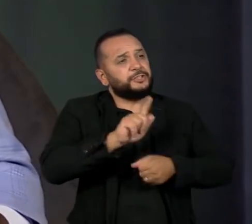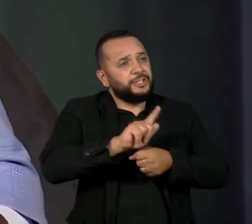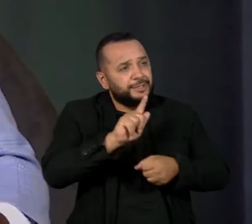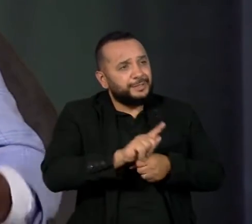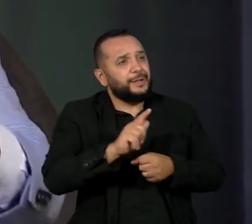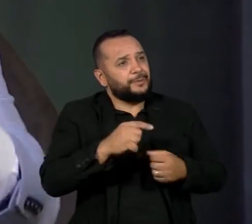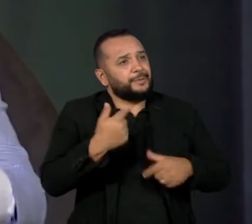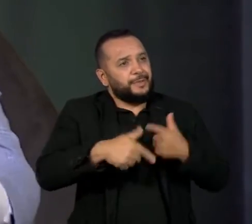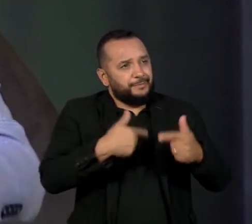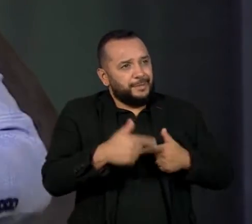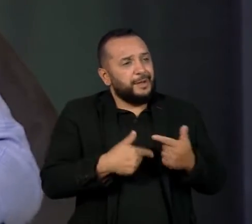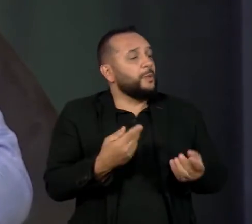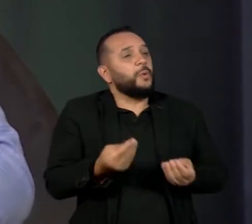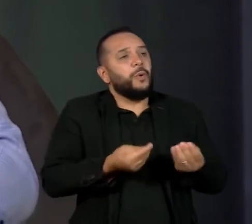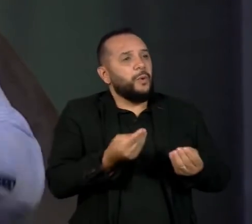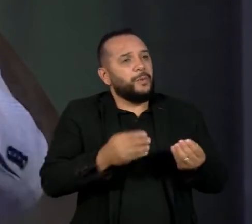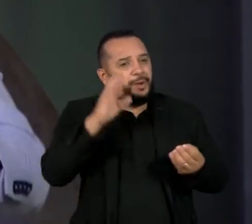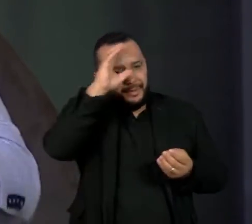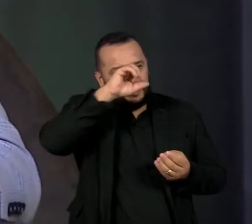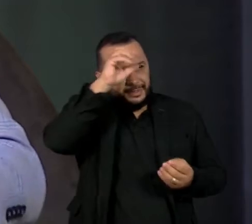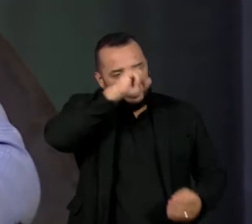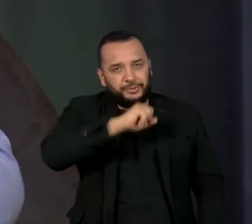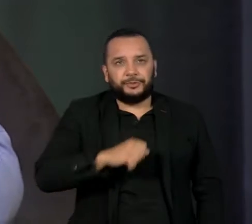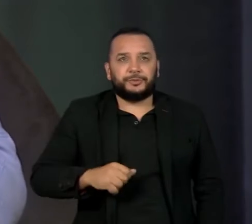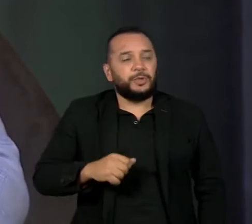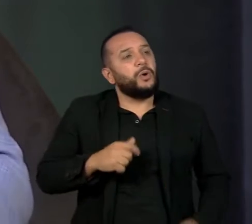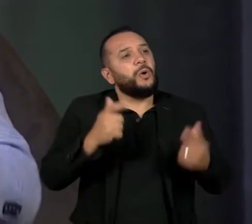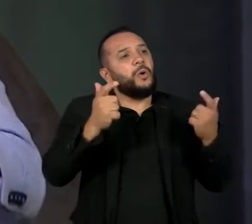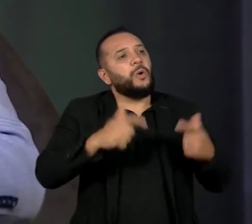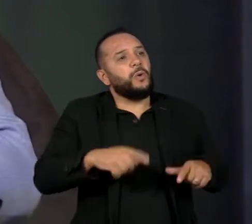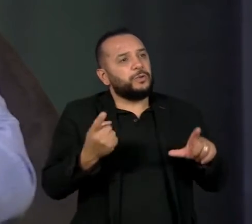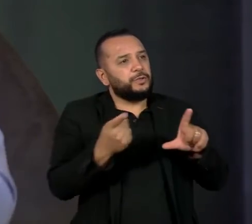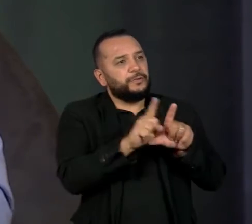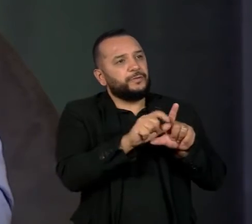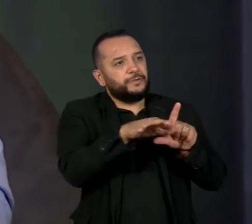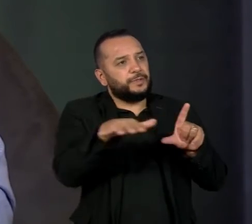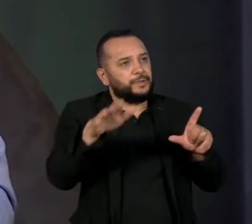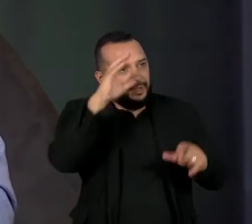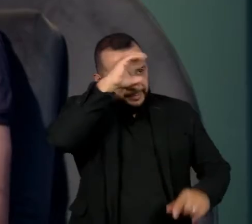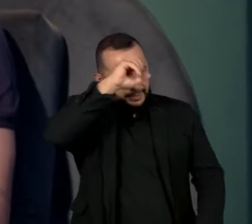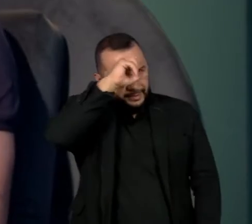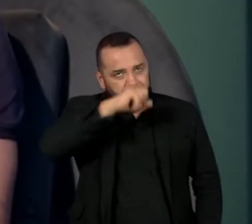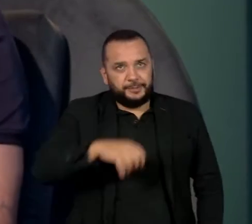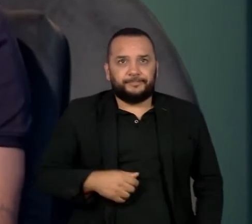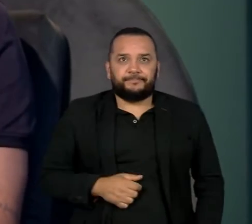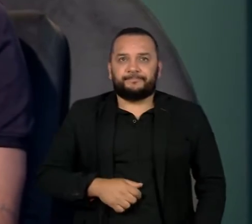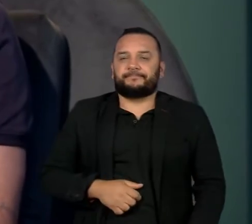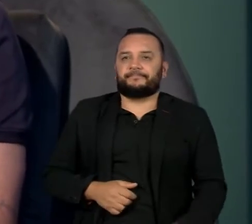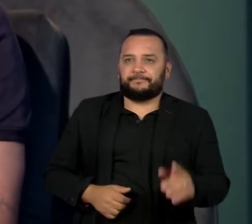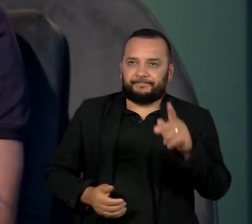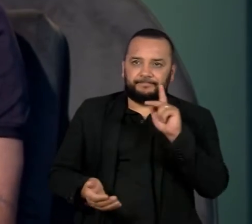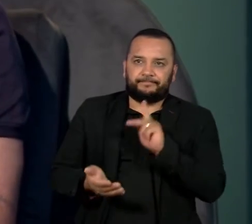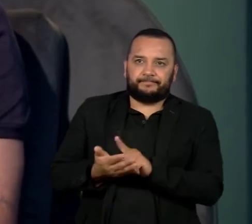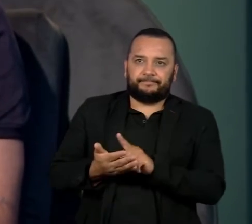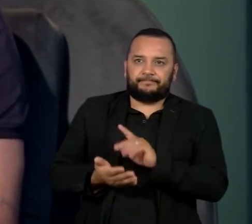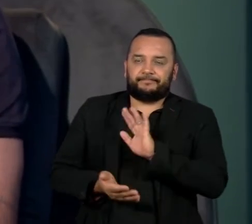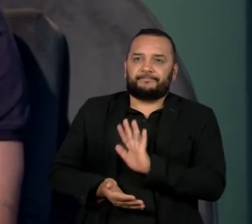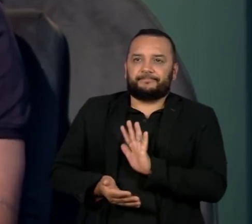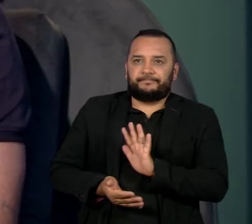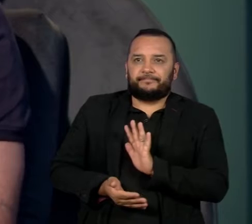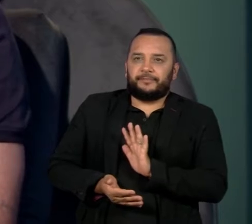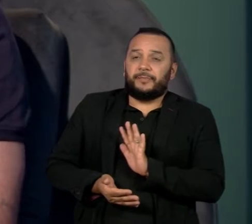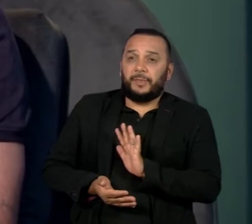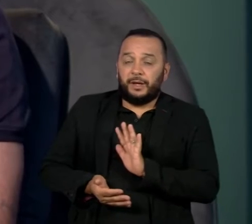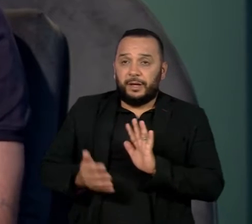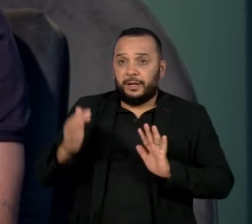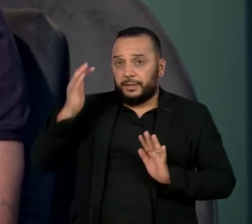própria carreira. Como é que a gente aprende? De onde esse influenciador vai aprender isso? Fato. Eu acho que, principalmente, as